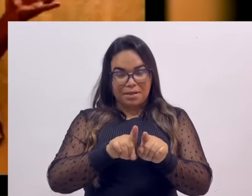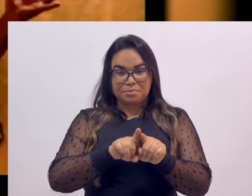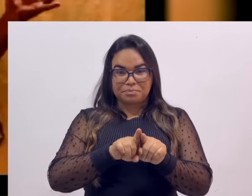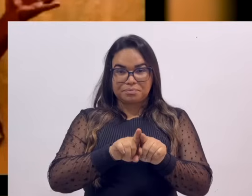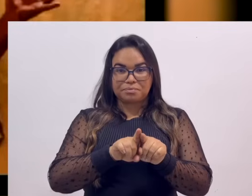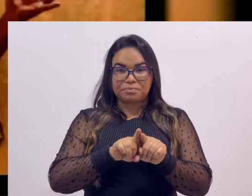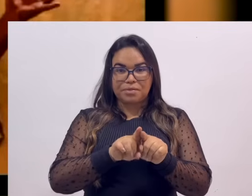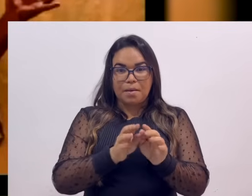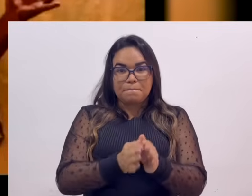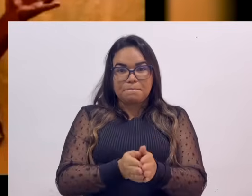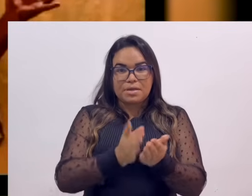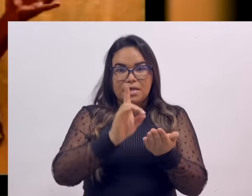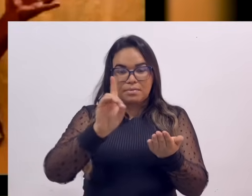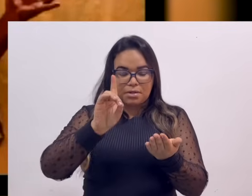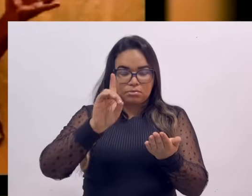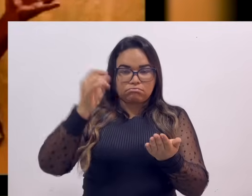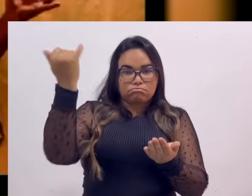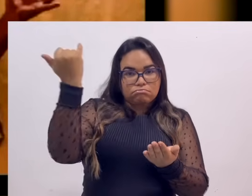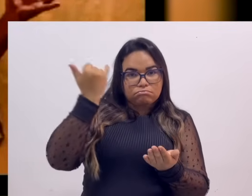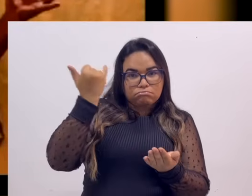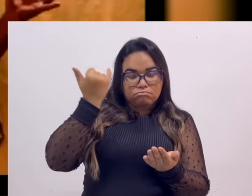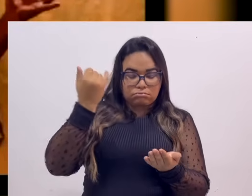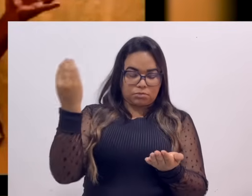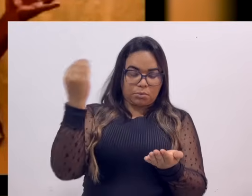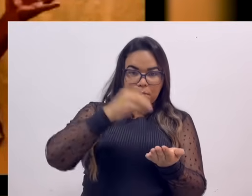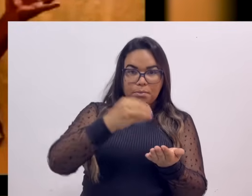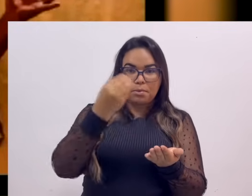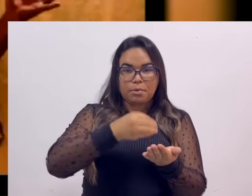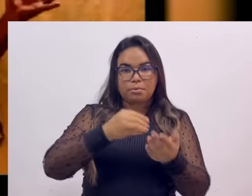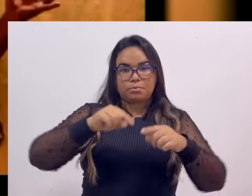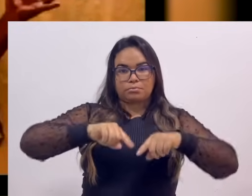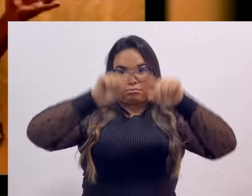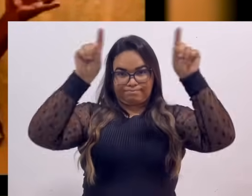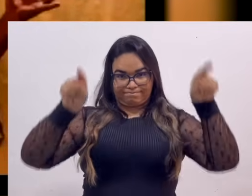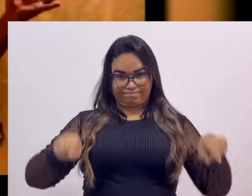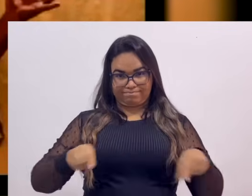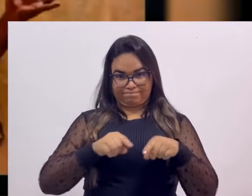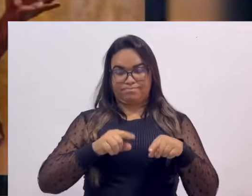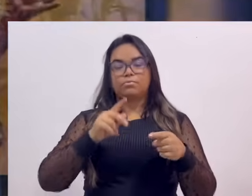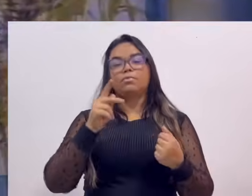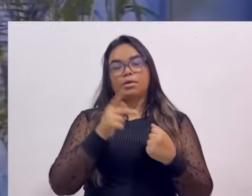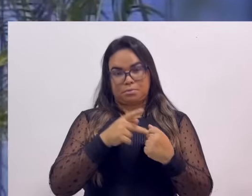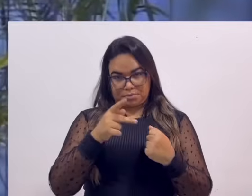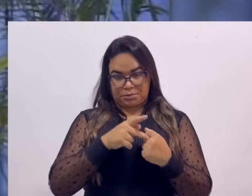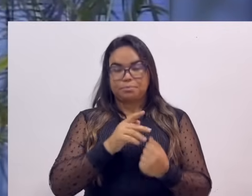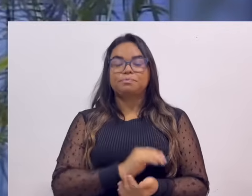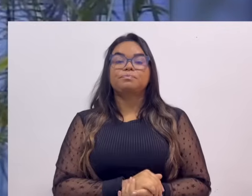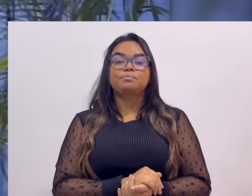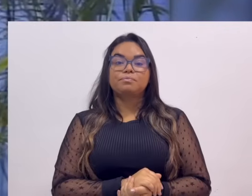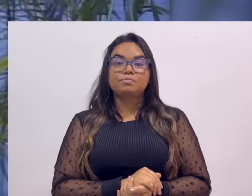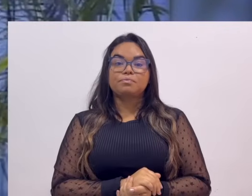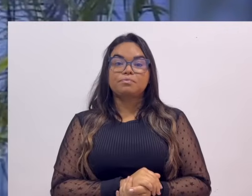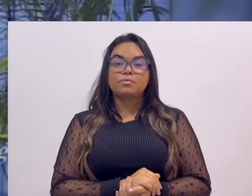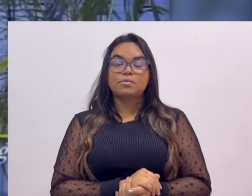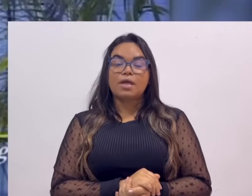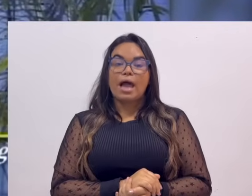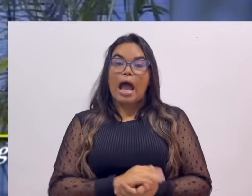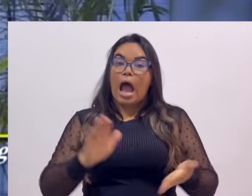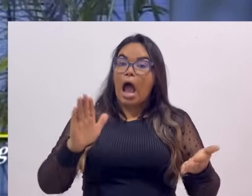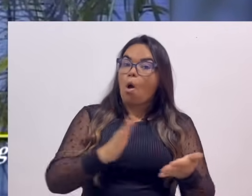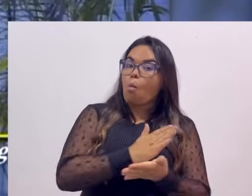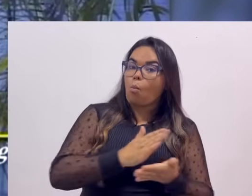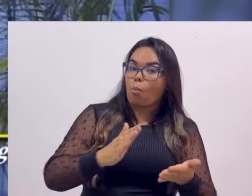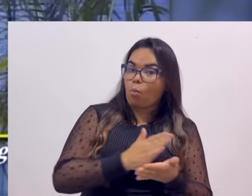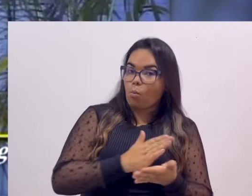eram escrituras de Deus, colocadas por ele sobre as tábuas. De fato, há na Bíblia apenas algumas